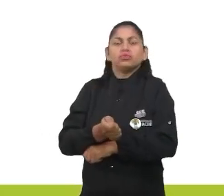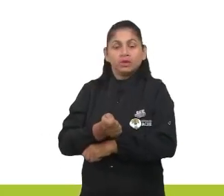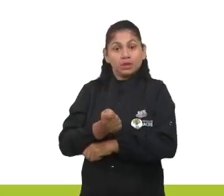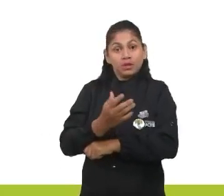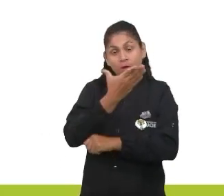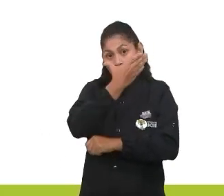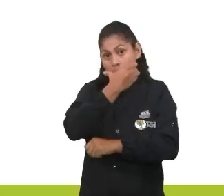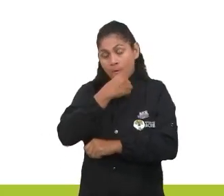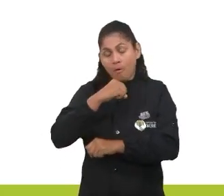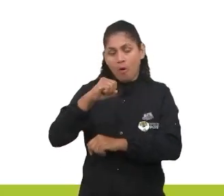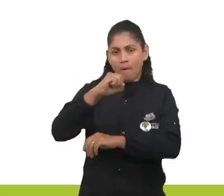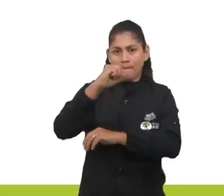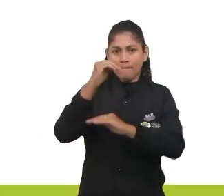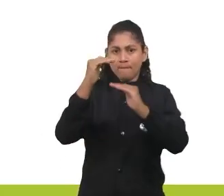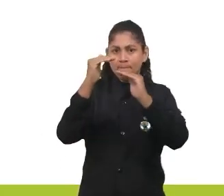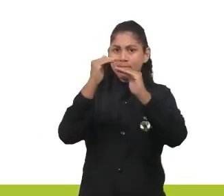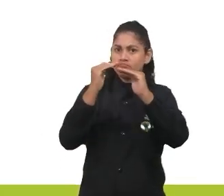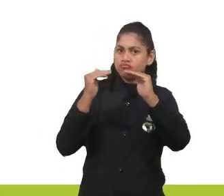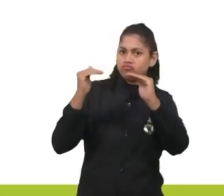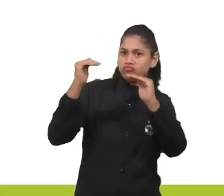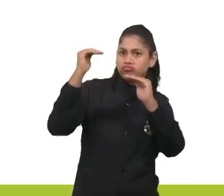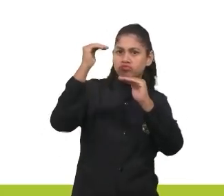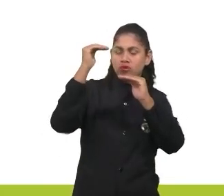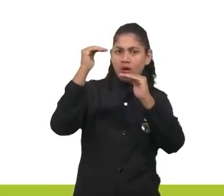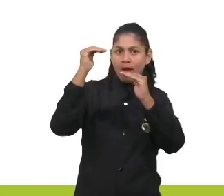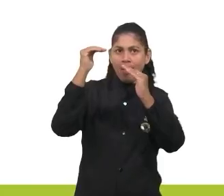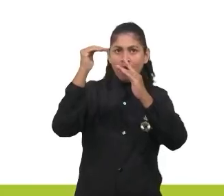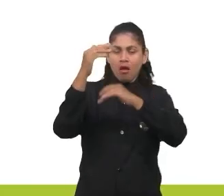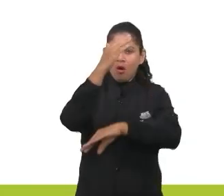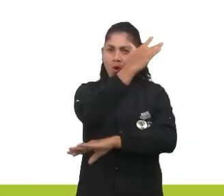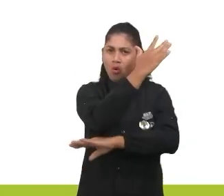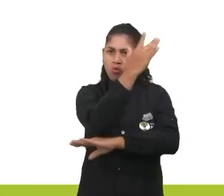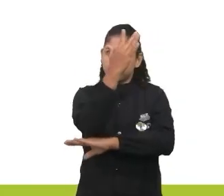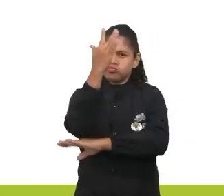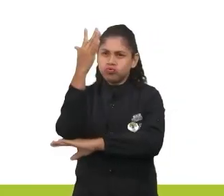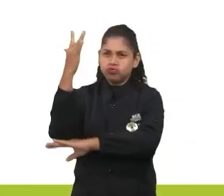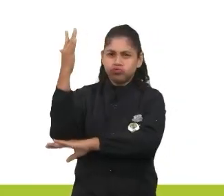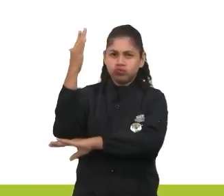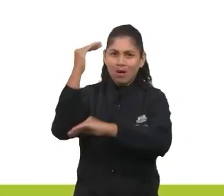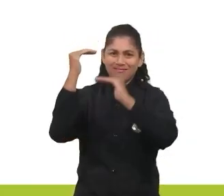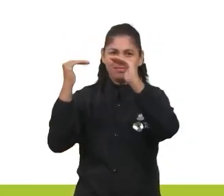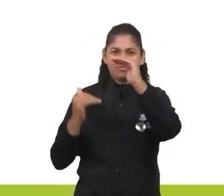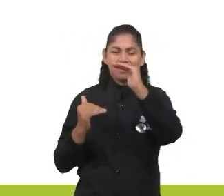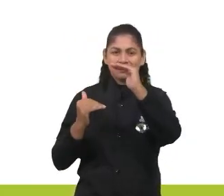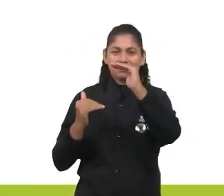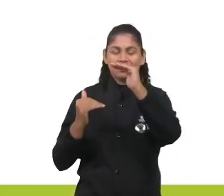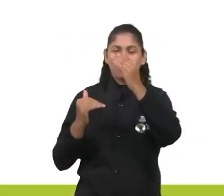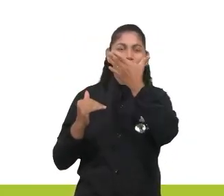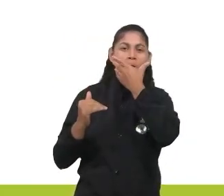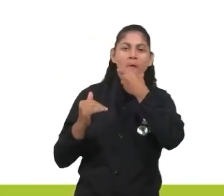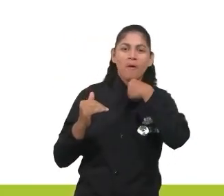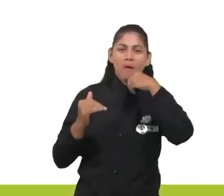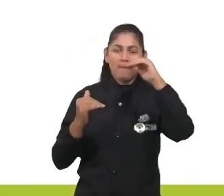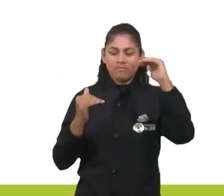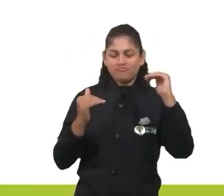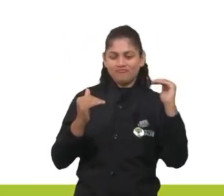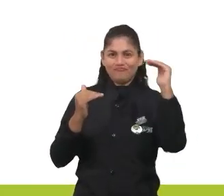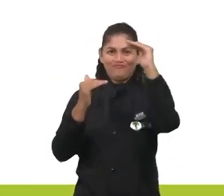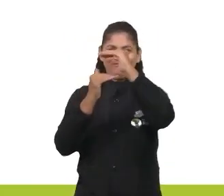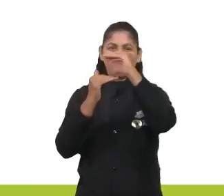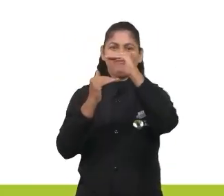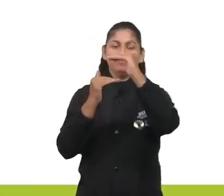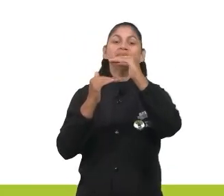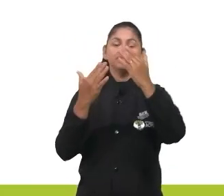sobre a natureza. Já pensou? Então, essa razão instrumental, ela falhou diante